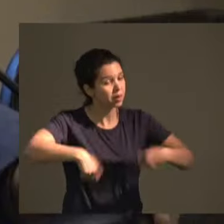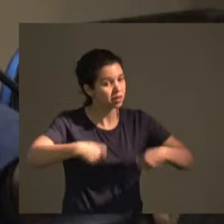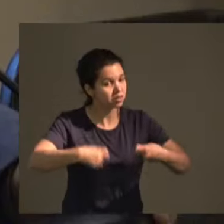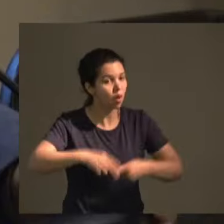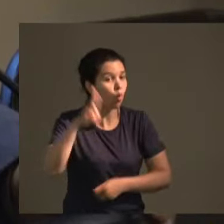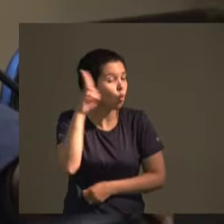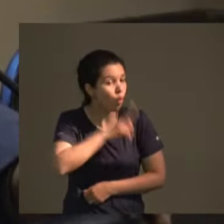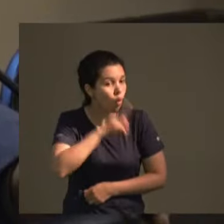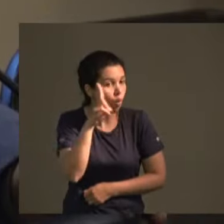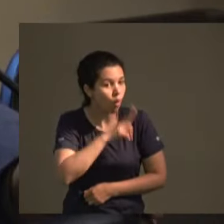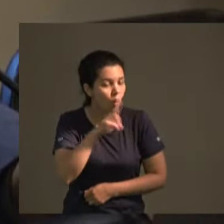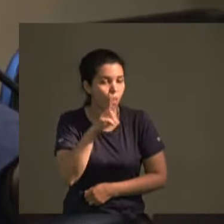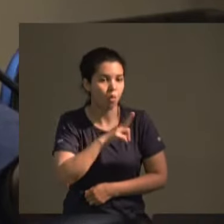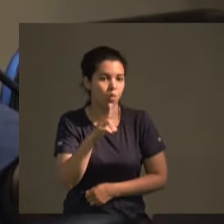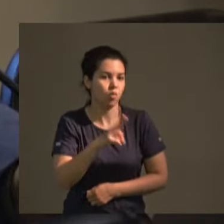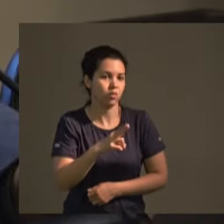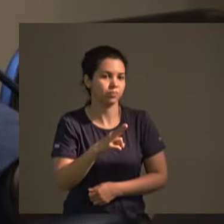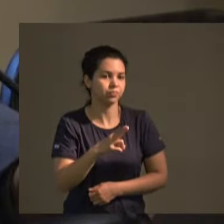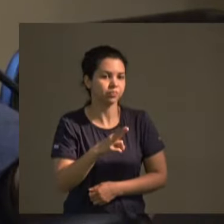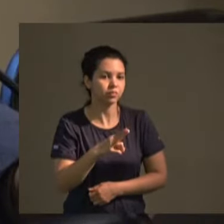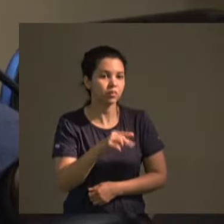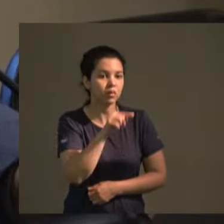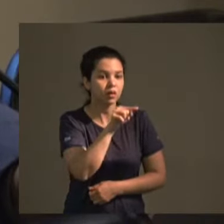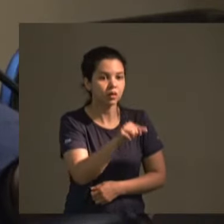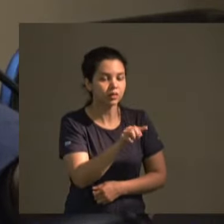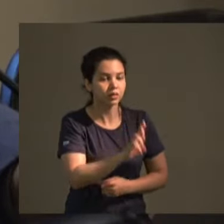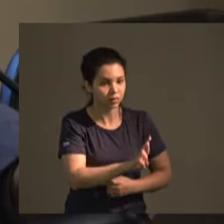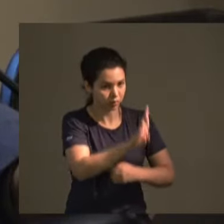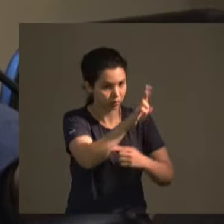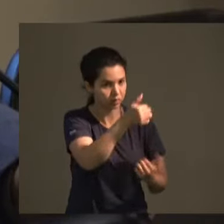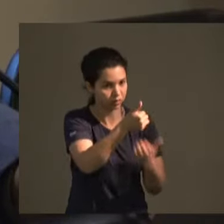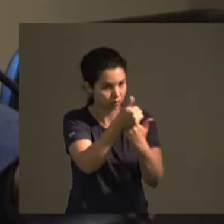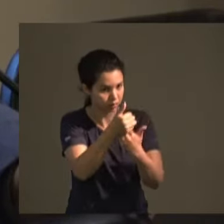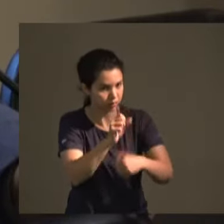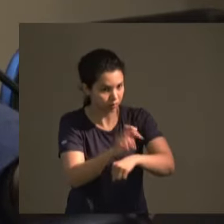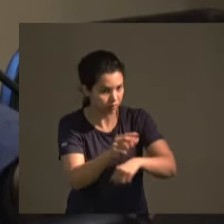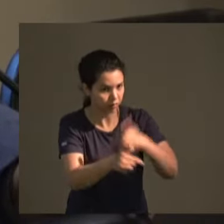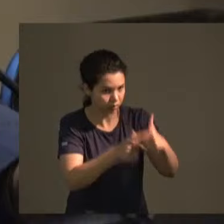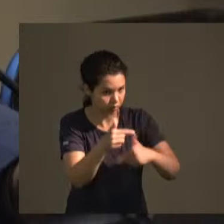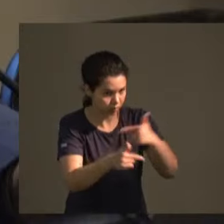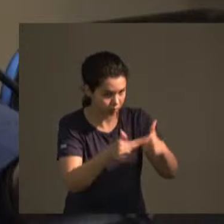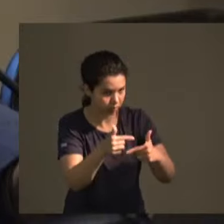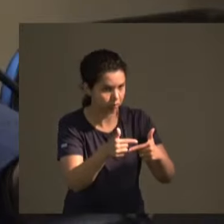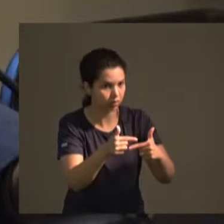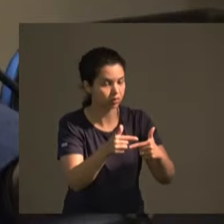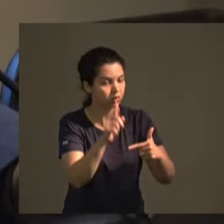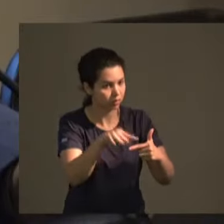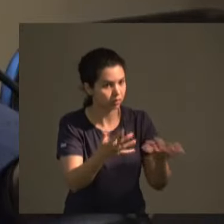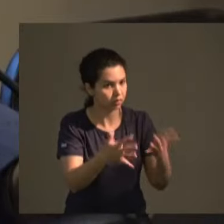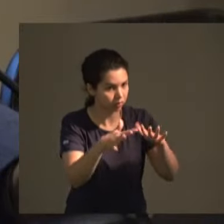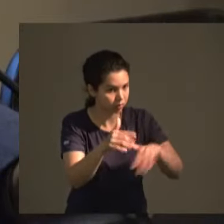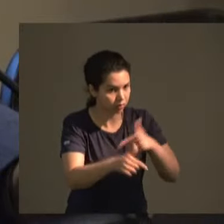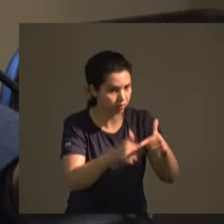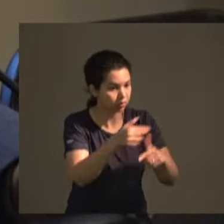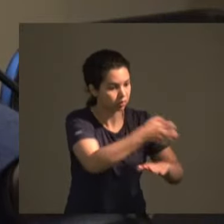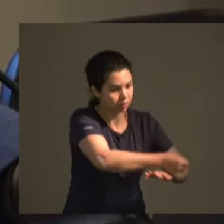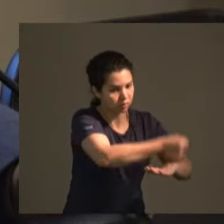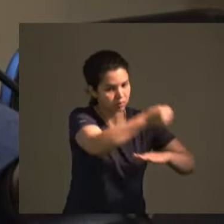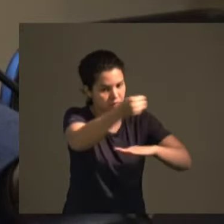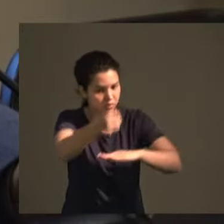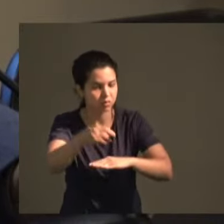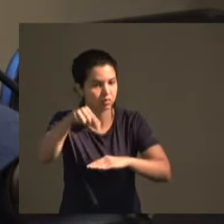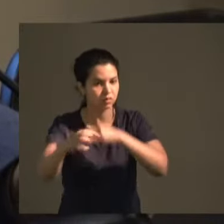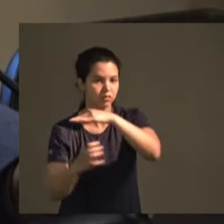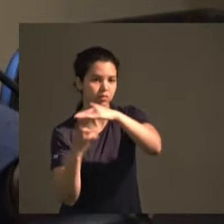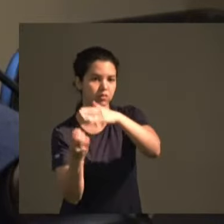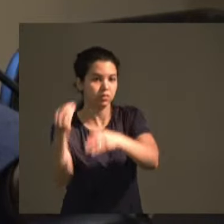de formar milhares desses agentes de inclusão para que lá na empresa ele possa fazer esse trabalho. É um trabalho